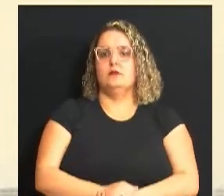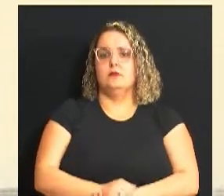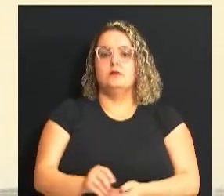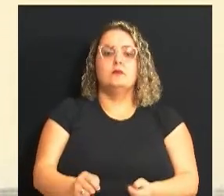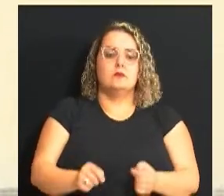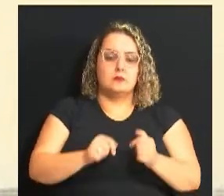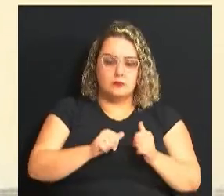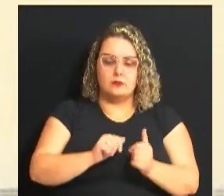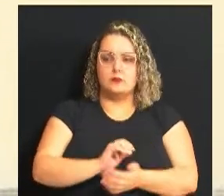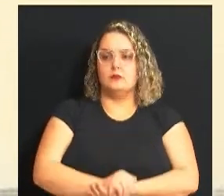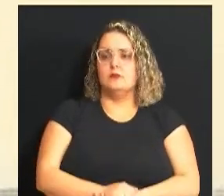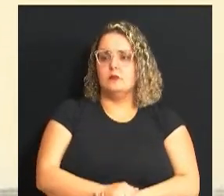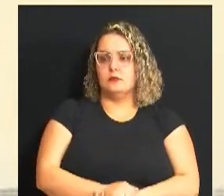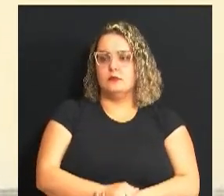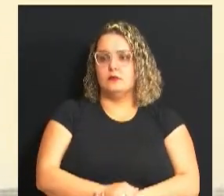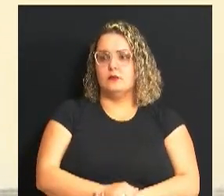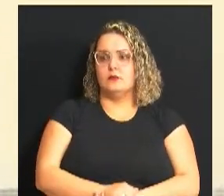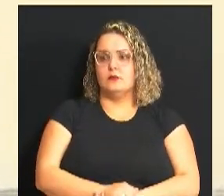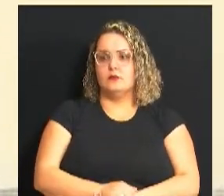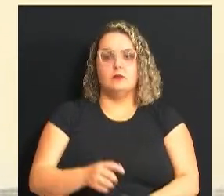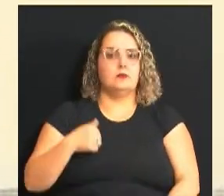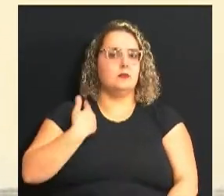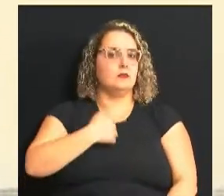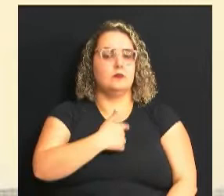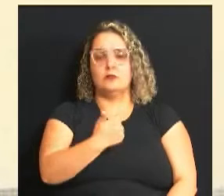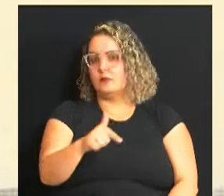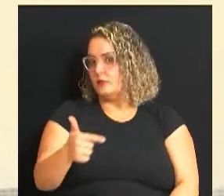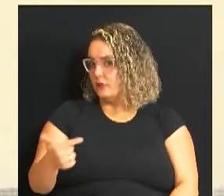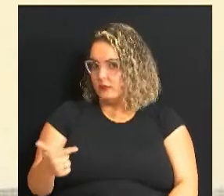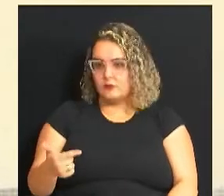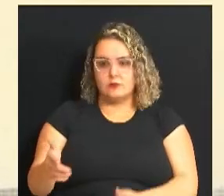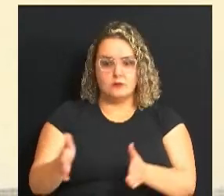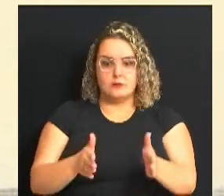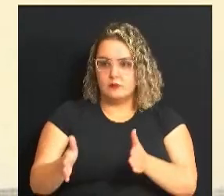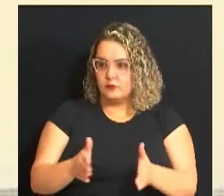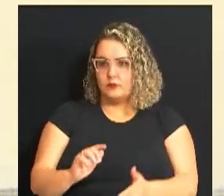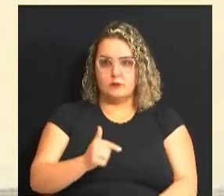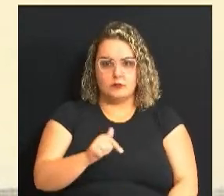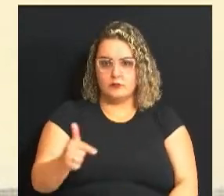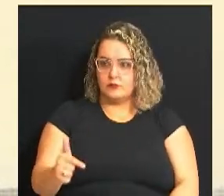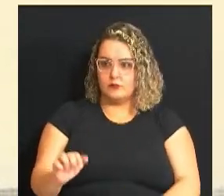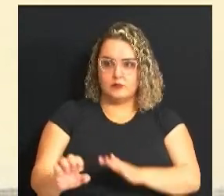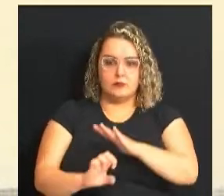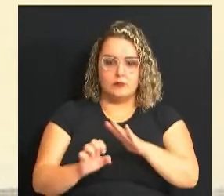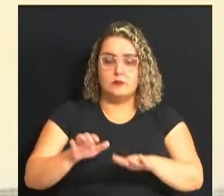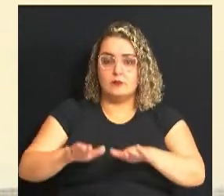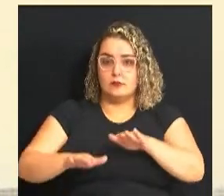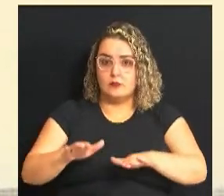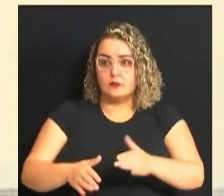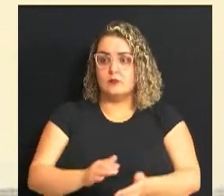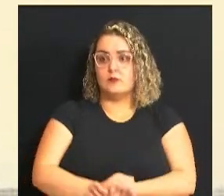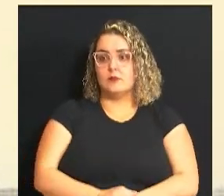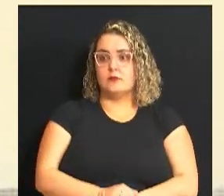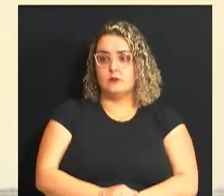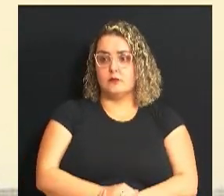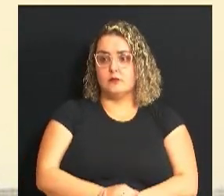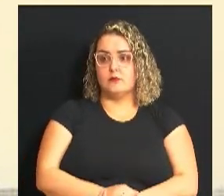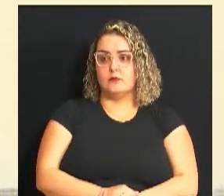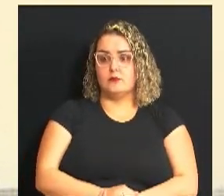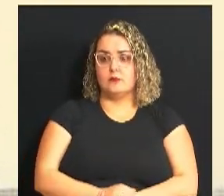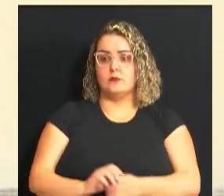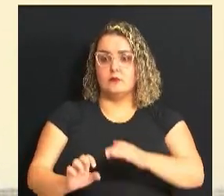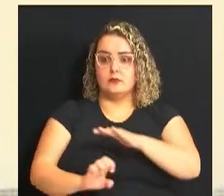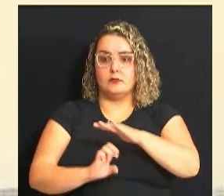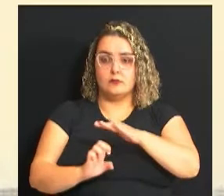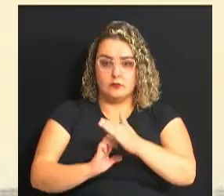beneficiadas. Nós não temos, no momento, a gente não tem essas empresas, porque muitas vezes a empresa